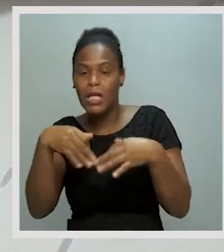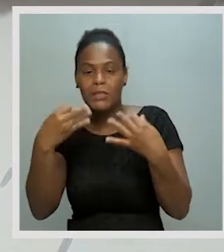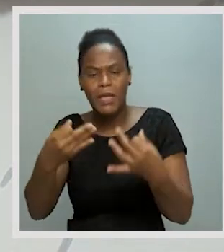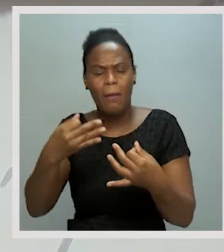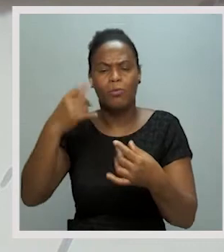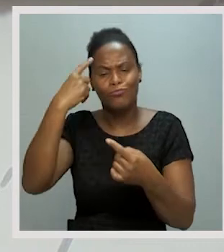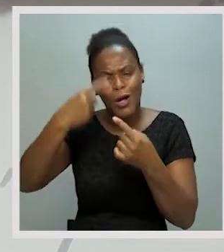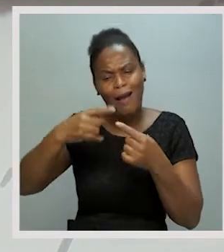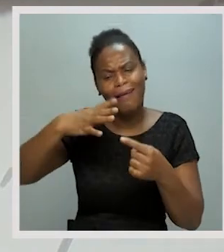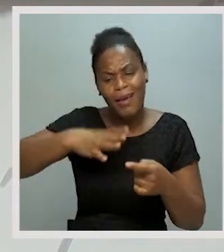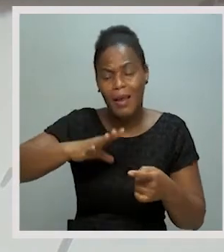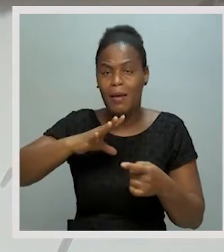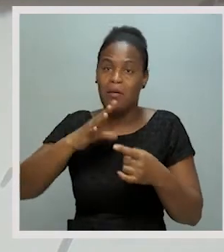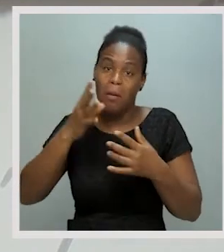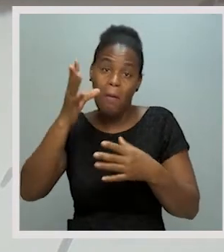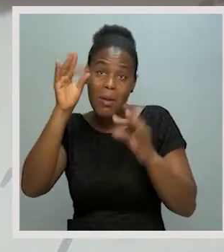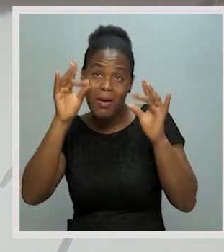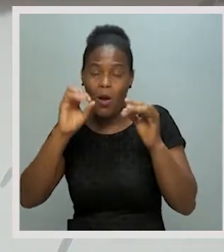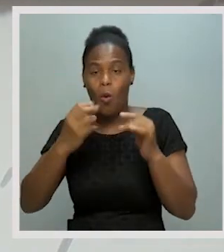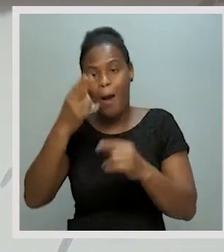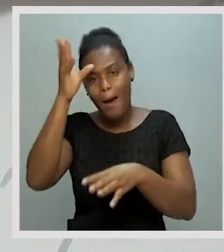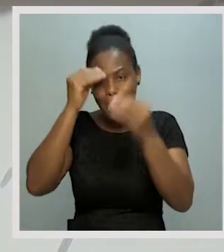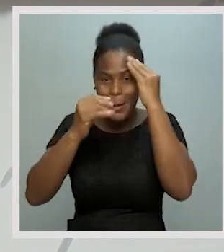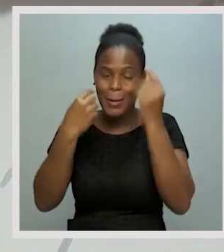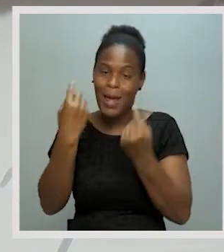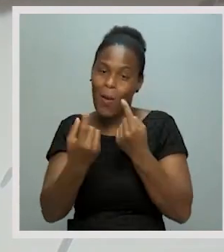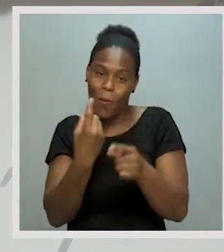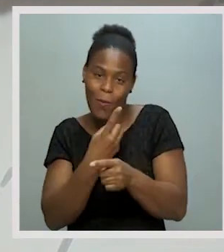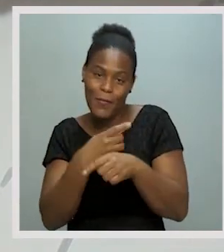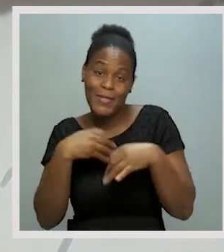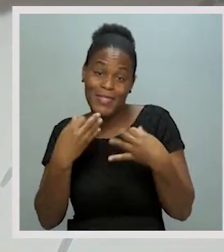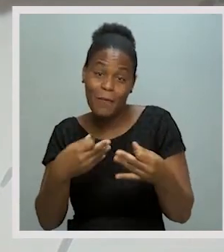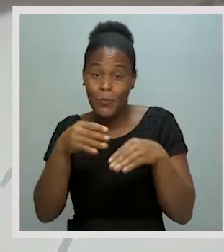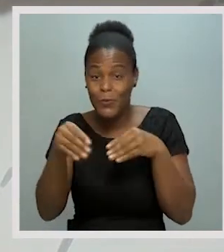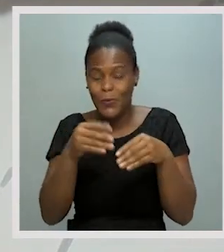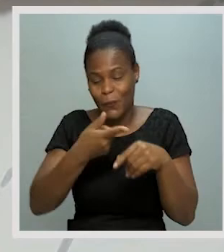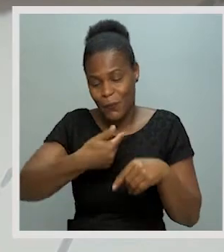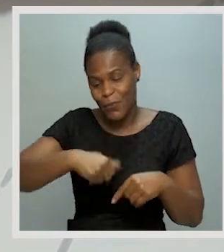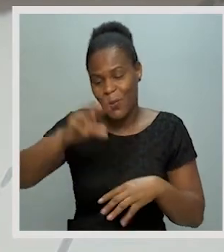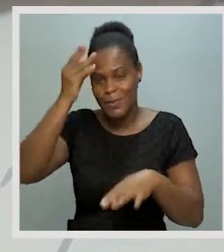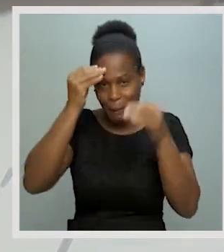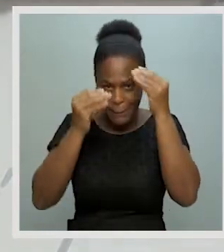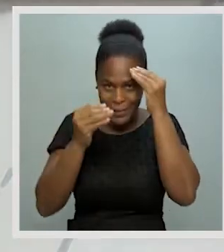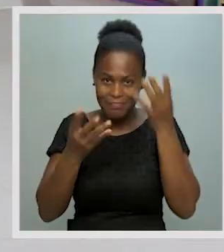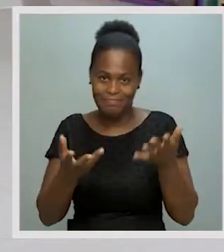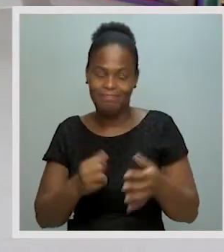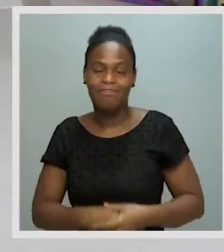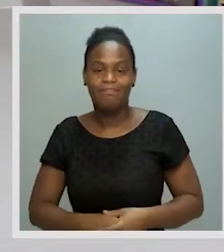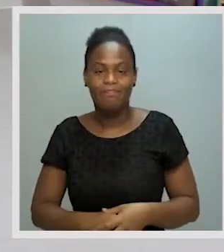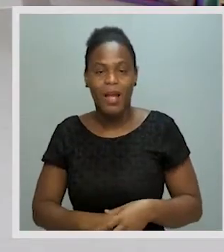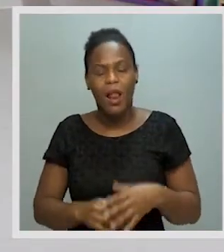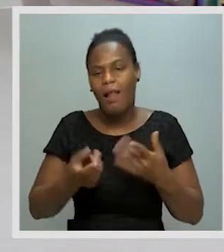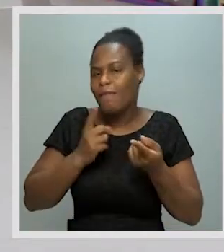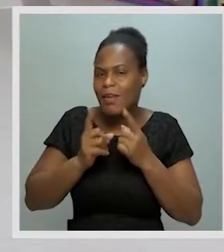aprender alguma coisa. É sempre nesses tipos de jogos acabamos por aprender. Então é isto.